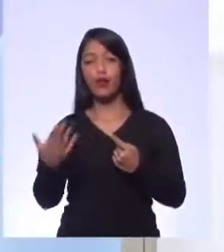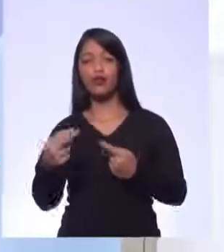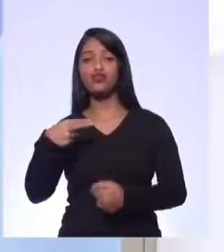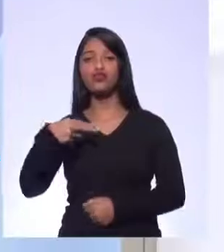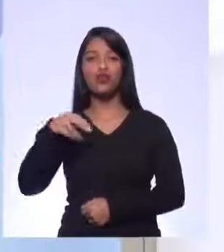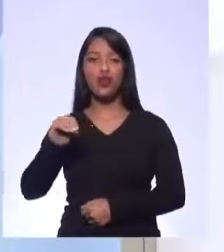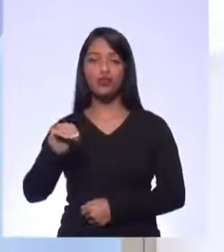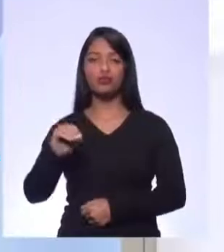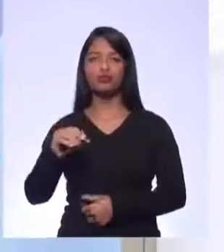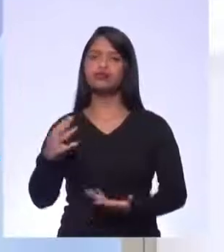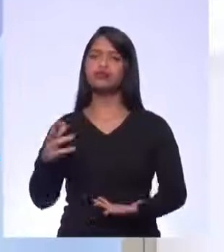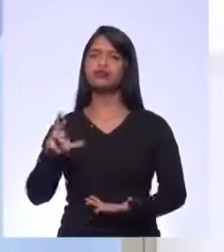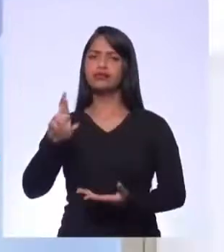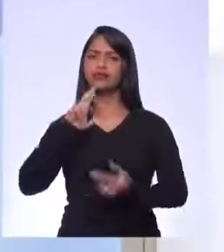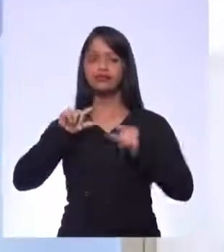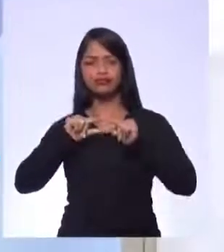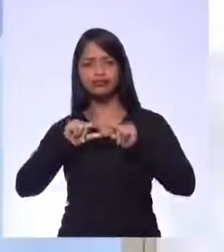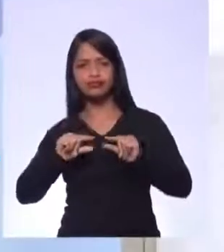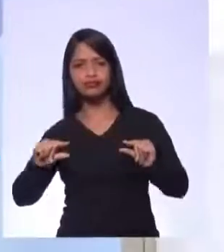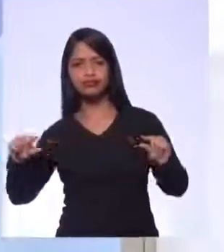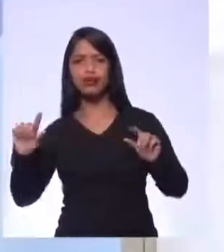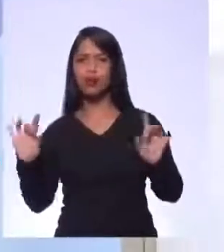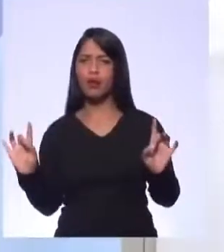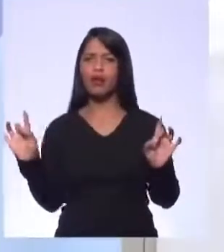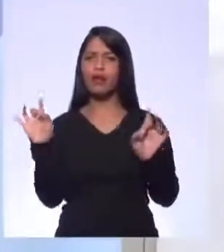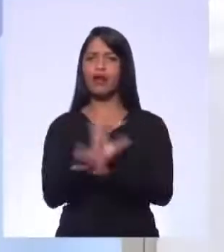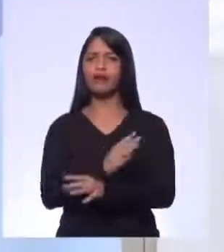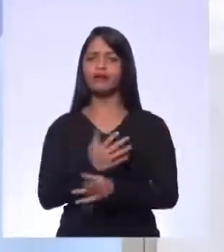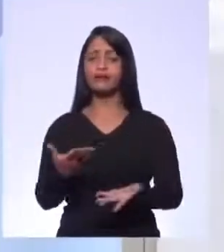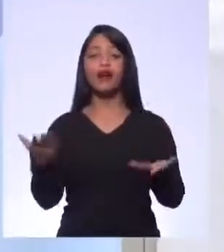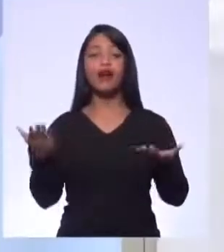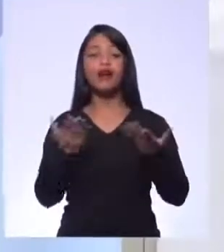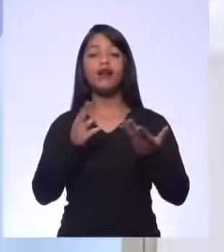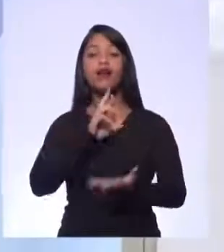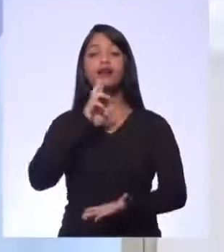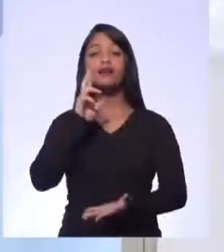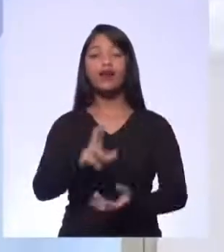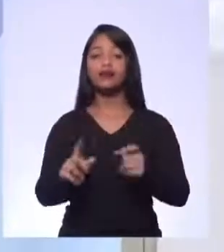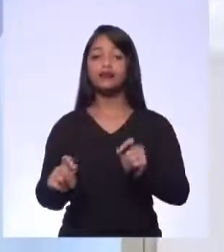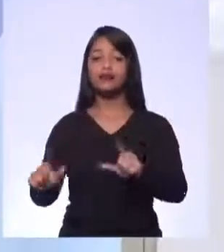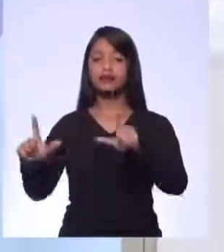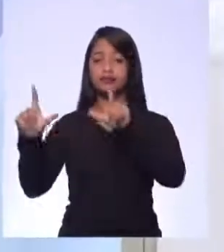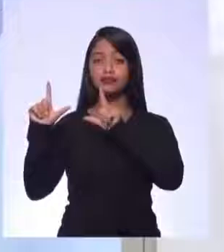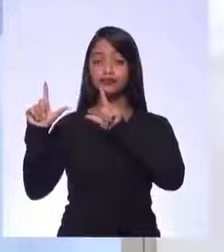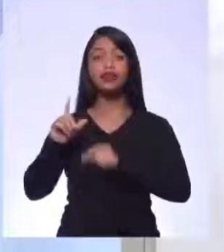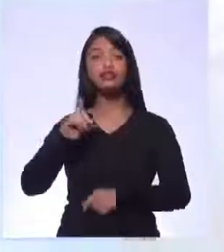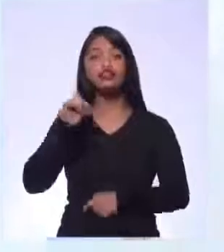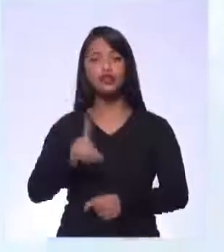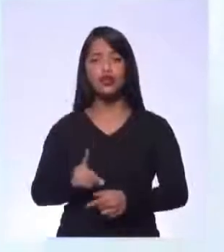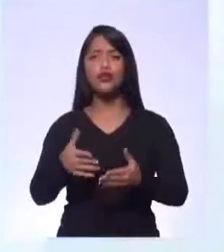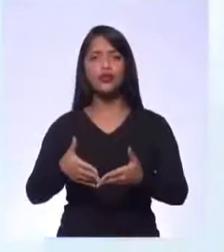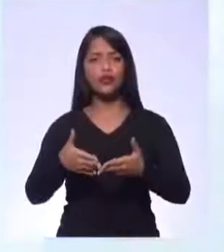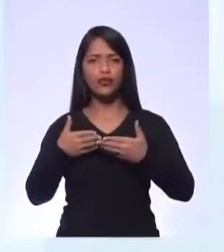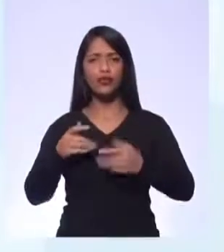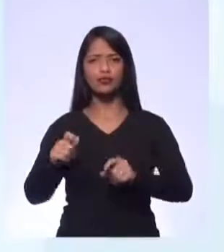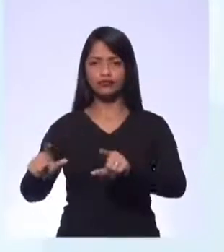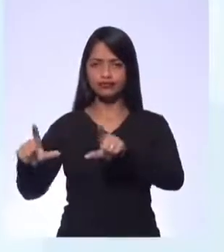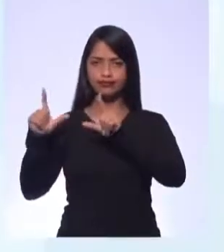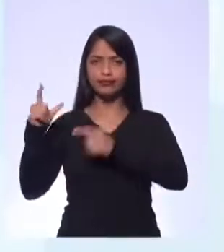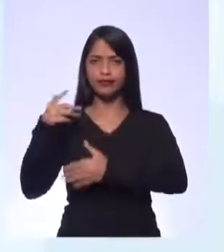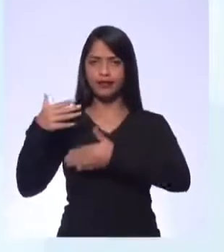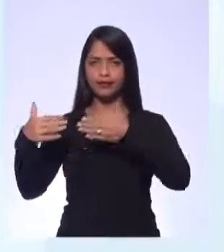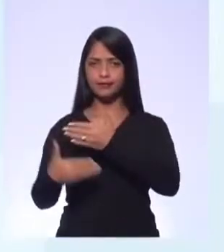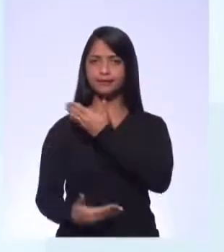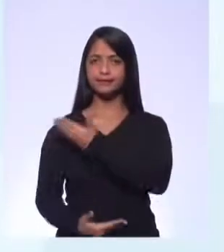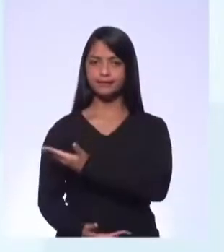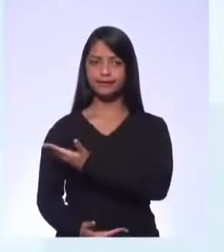dando resposta completa. Vamos colocar agora a resposta na lousa? As possíveis respostas, diretor, por favor? Olha